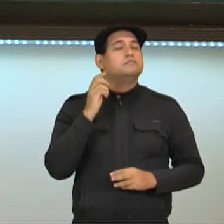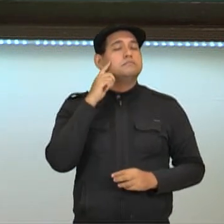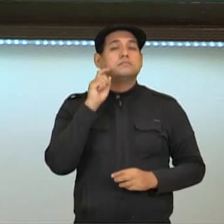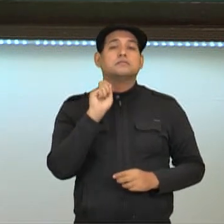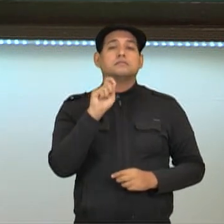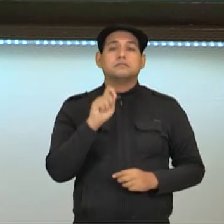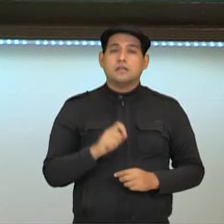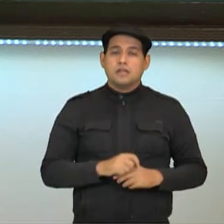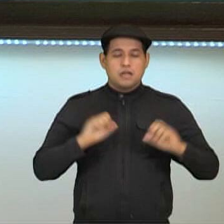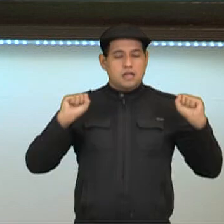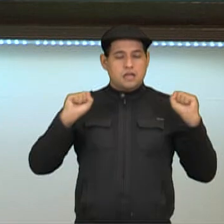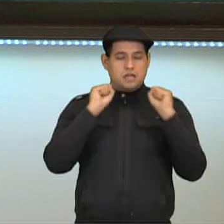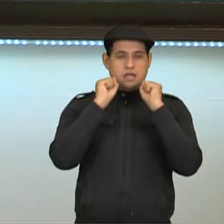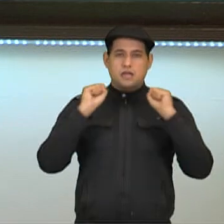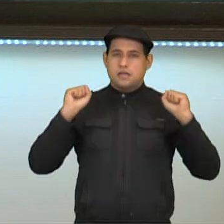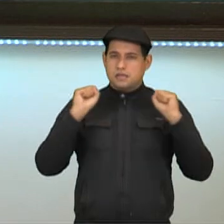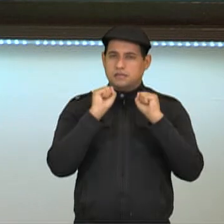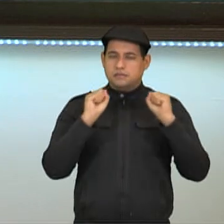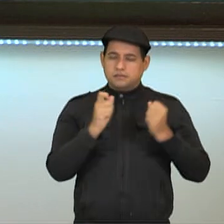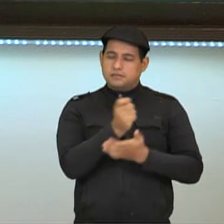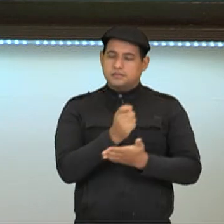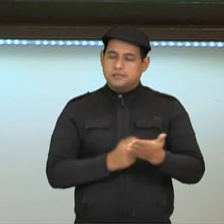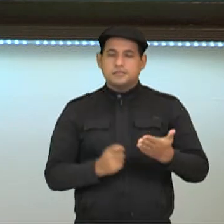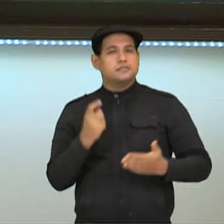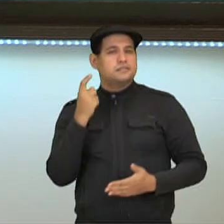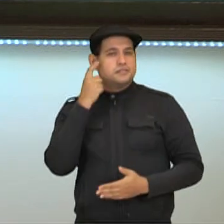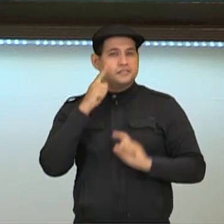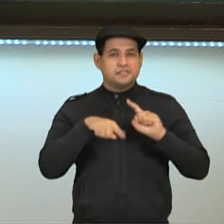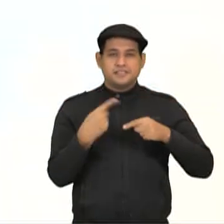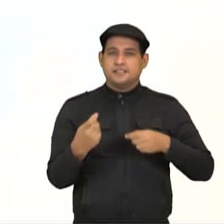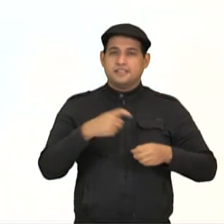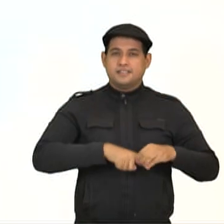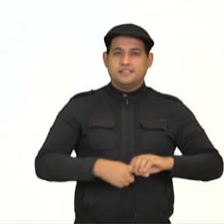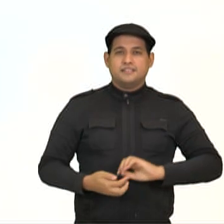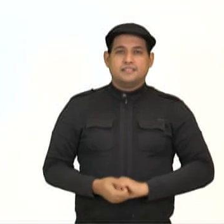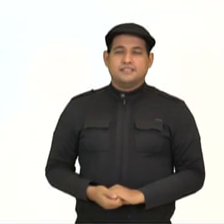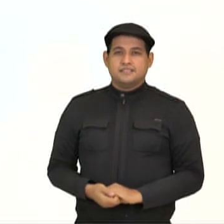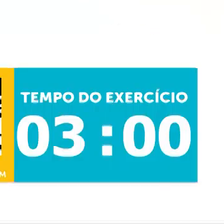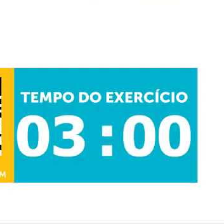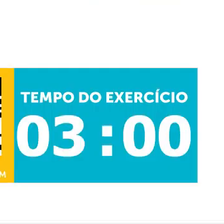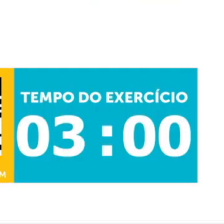com relação ao atletismo. Escreva aí, pense, nós já voltamos.